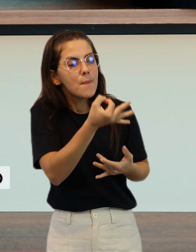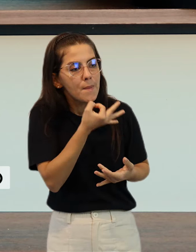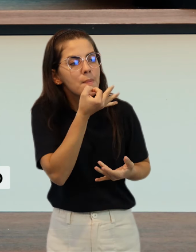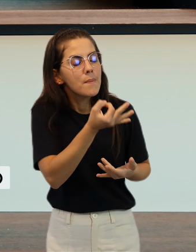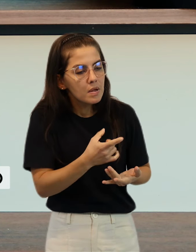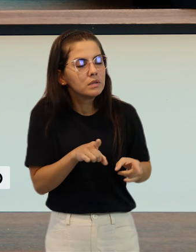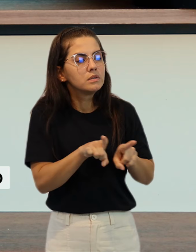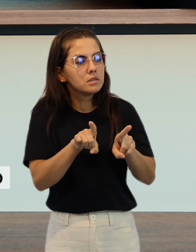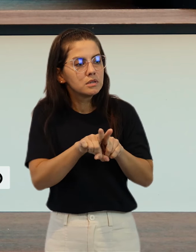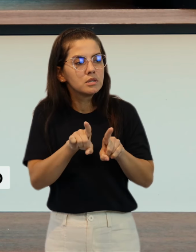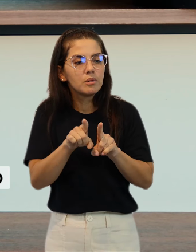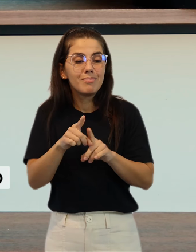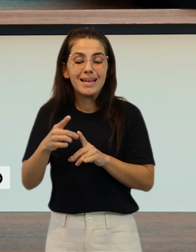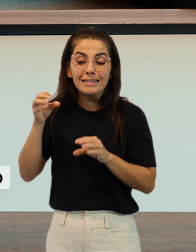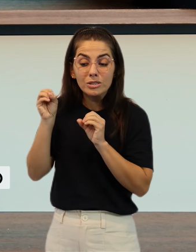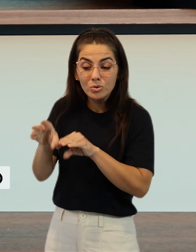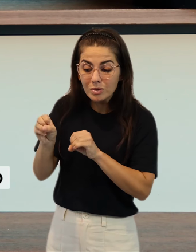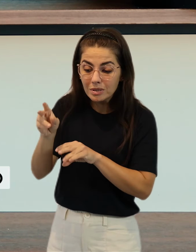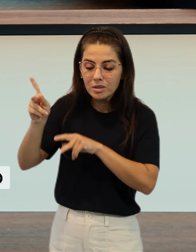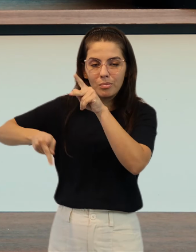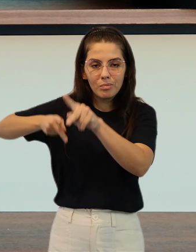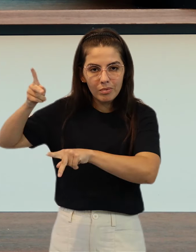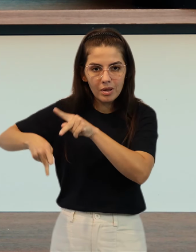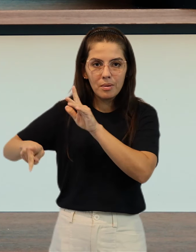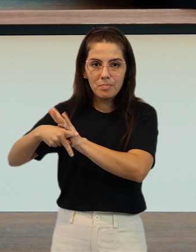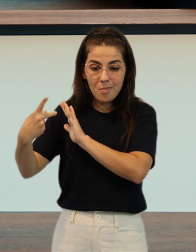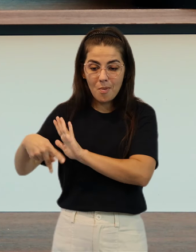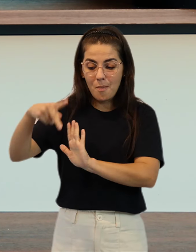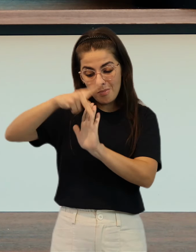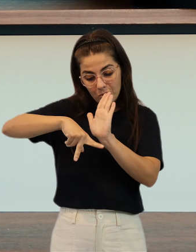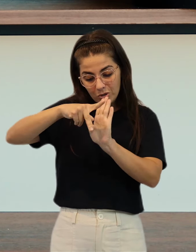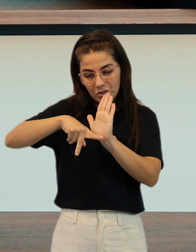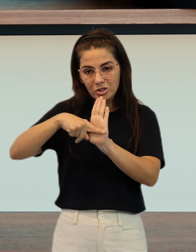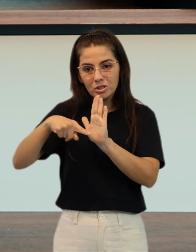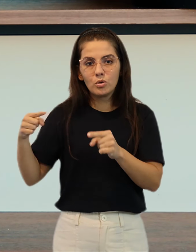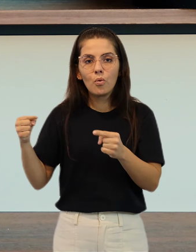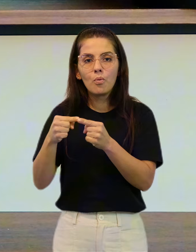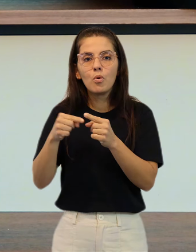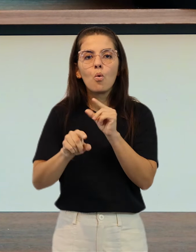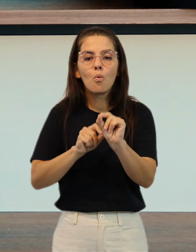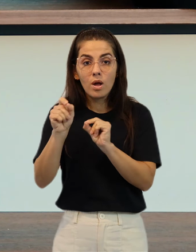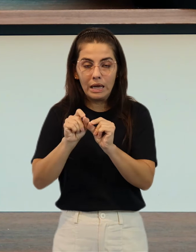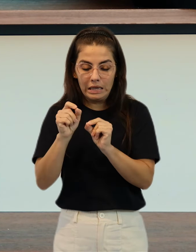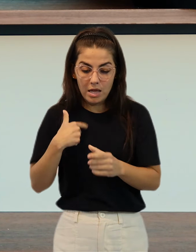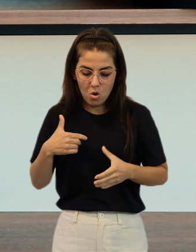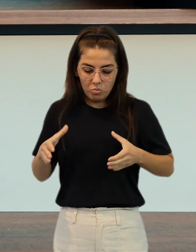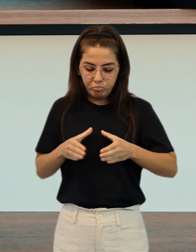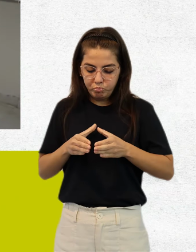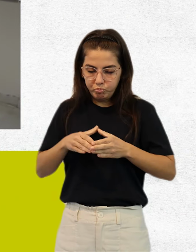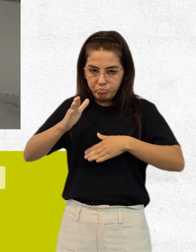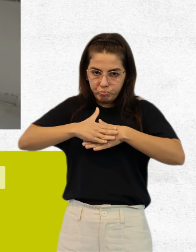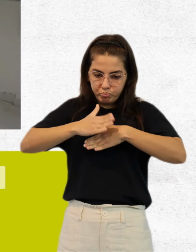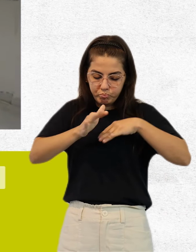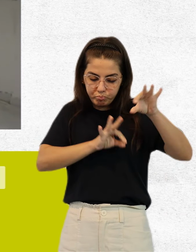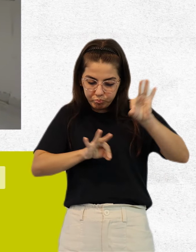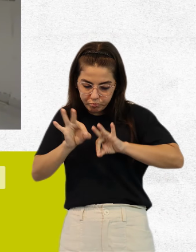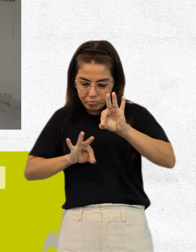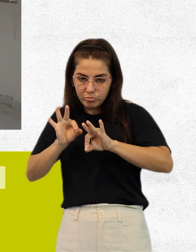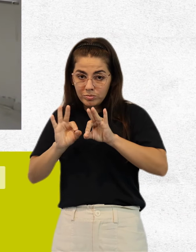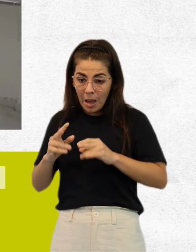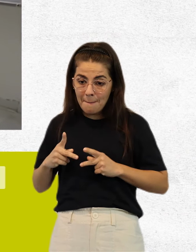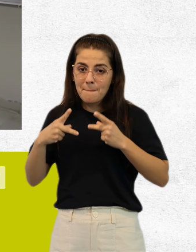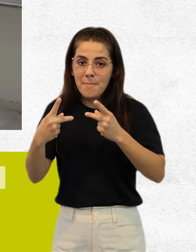educação popular, com que os nossos projetos eles aconteçam a partir das pessoas para as pessoas. continua